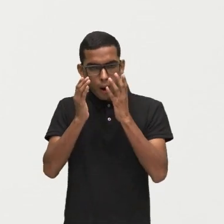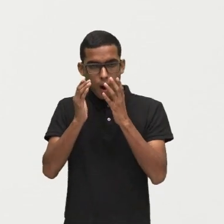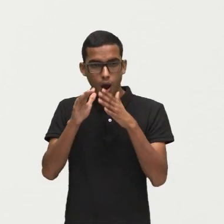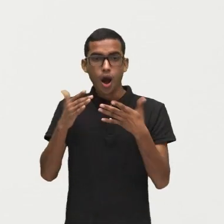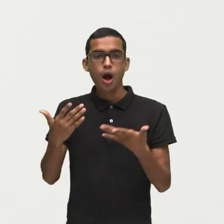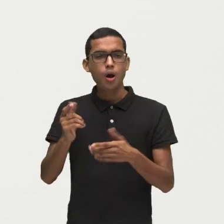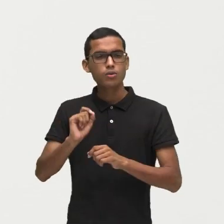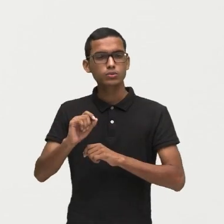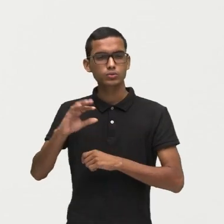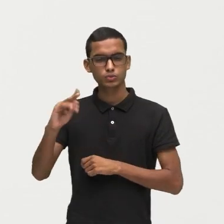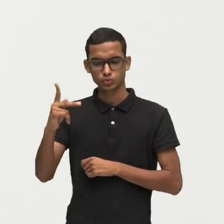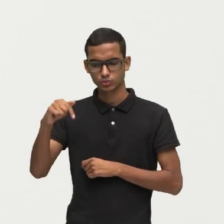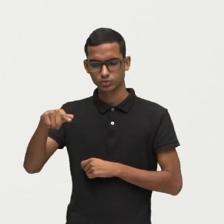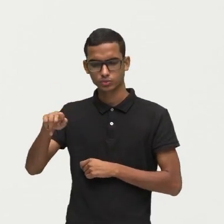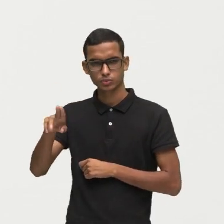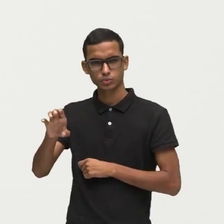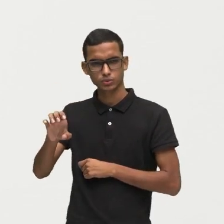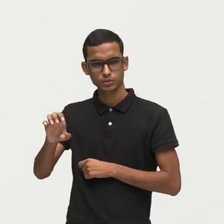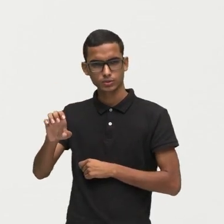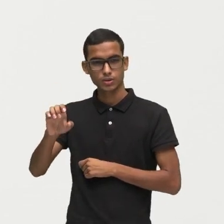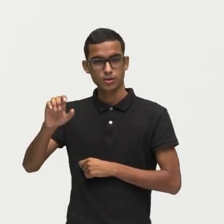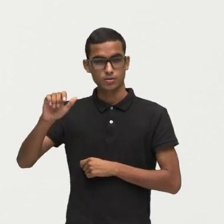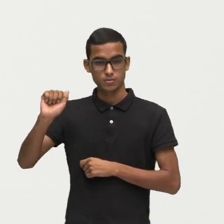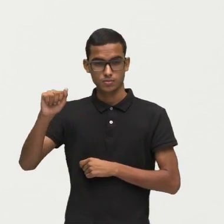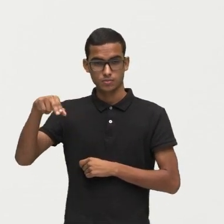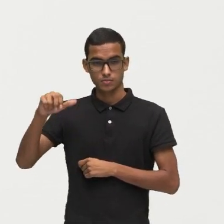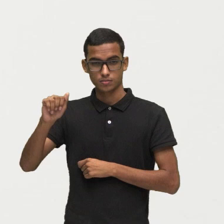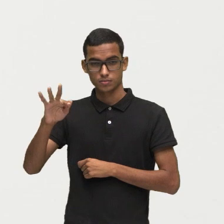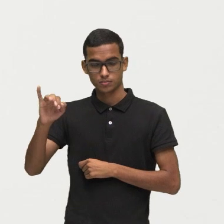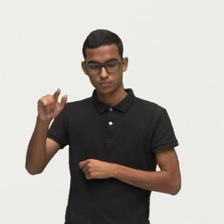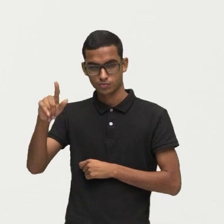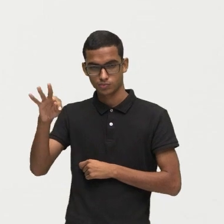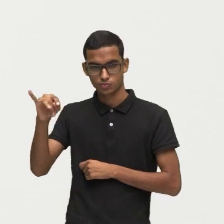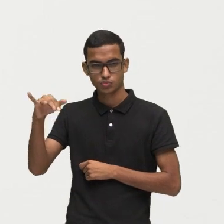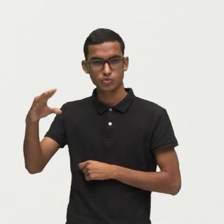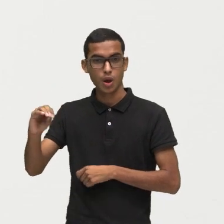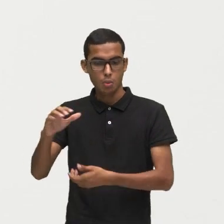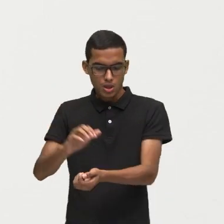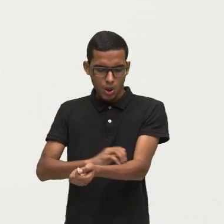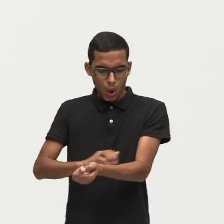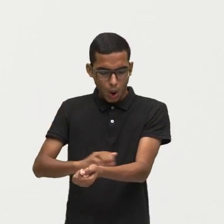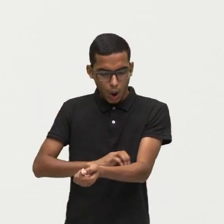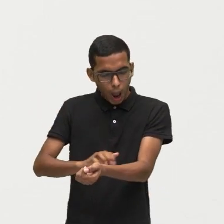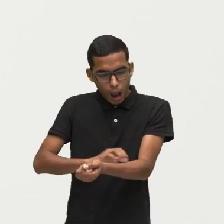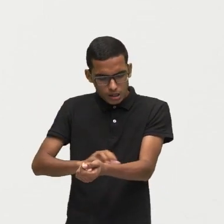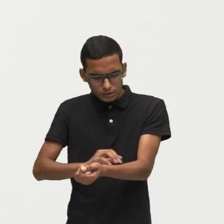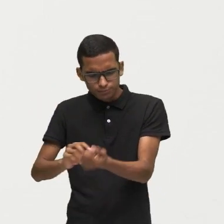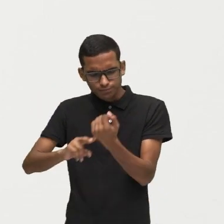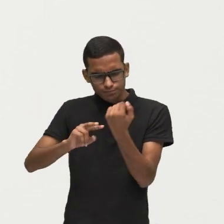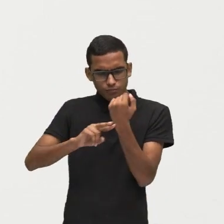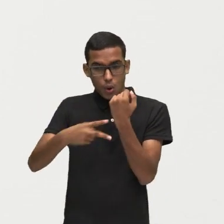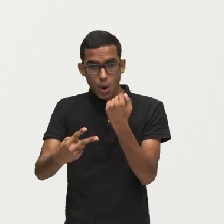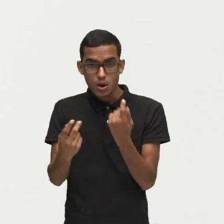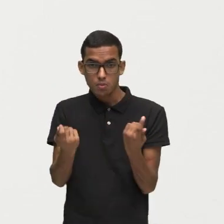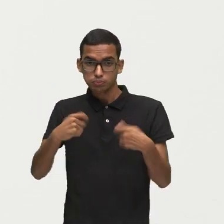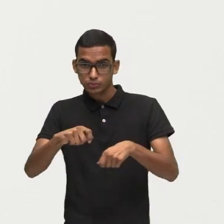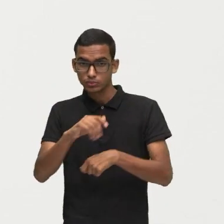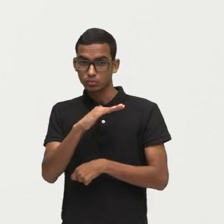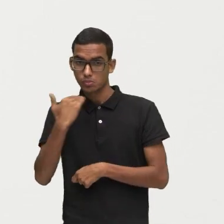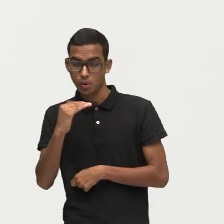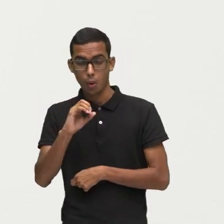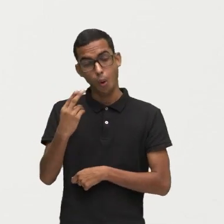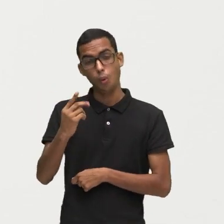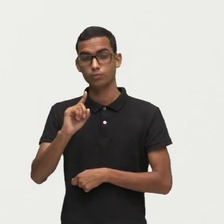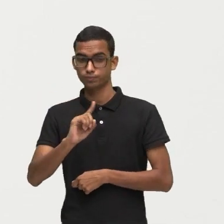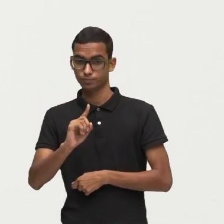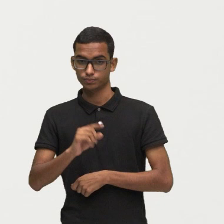problema, uma consequência de um ataque alérgico que pode ou não ser fatal. Os